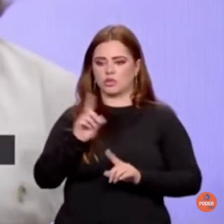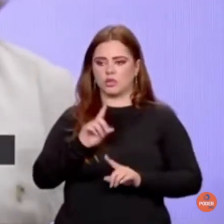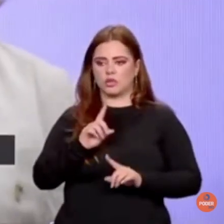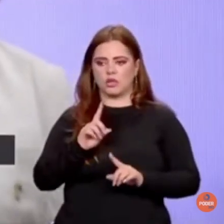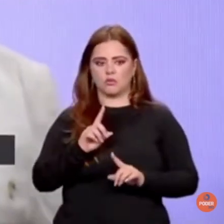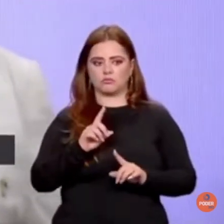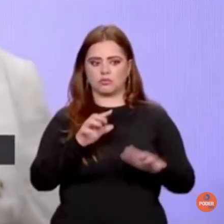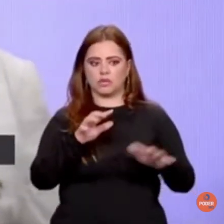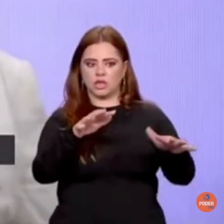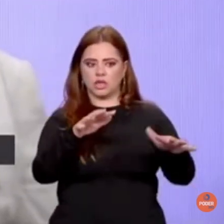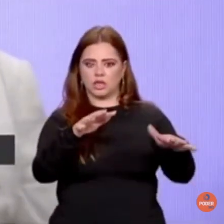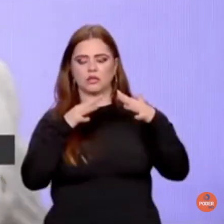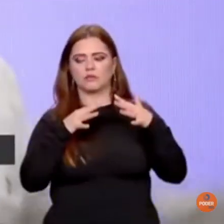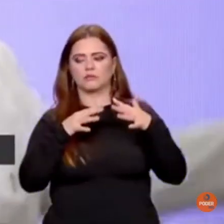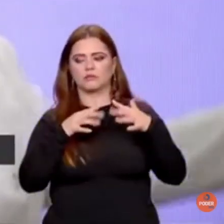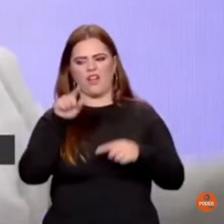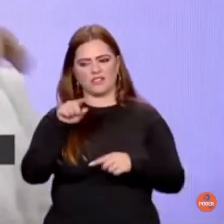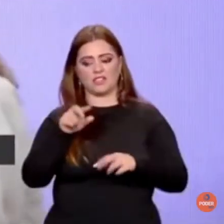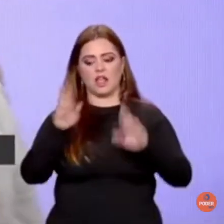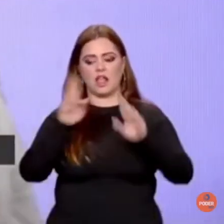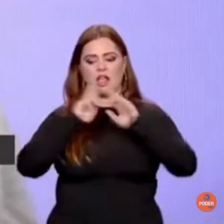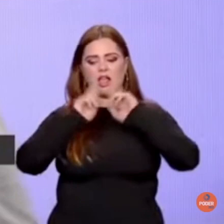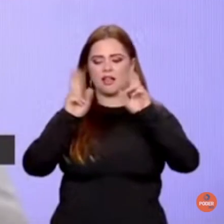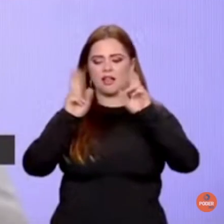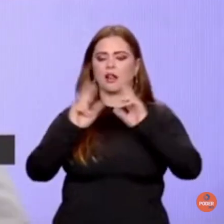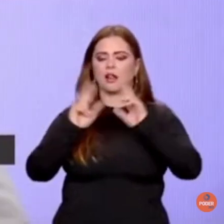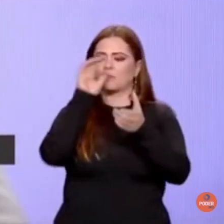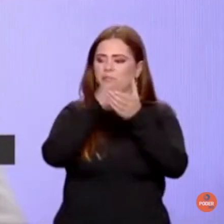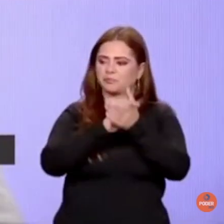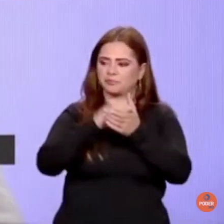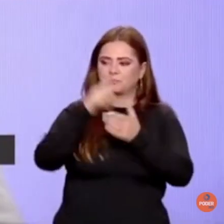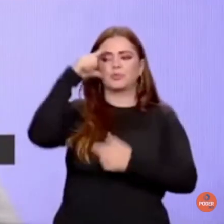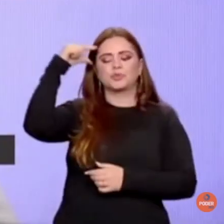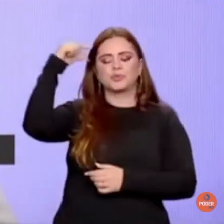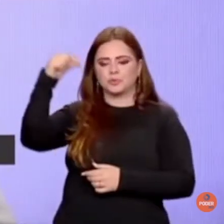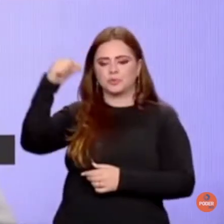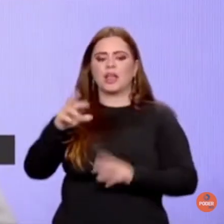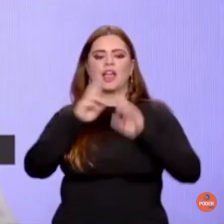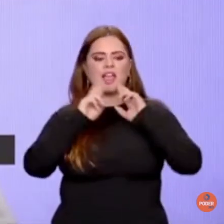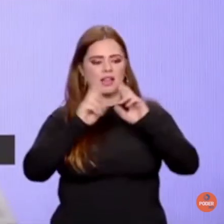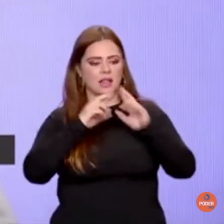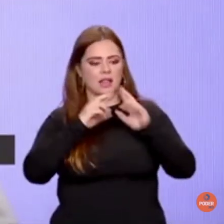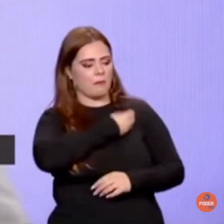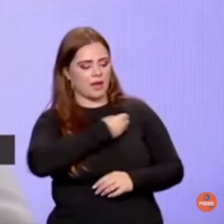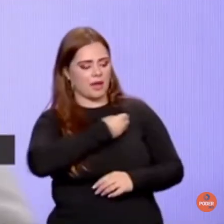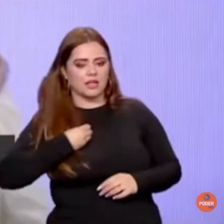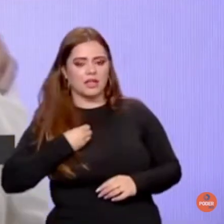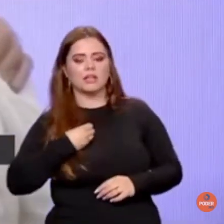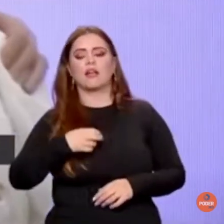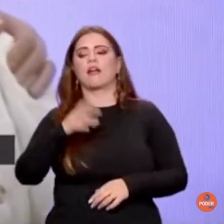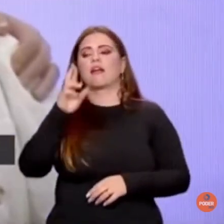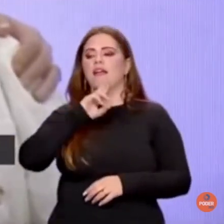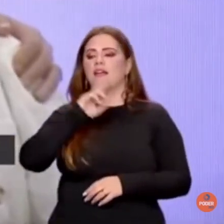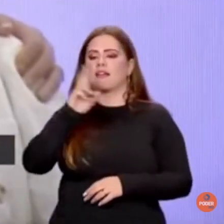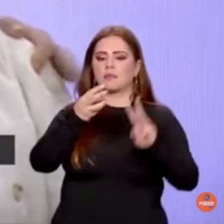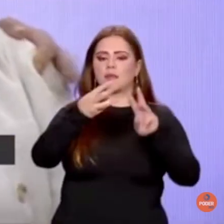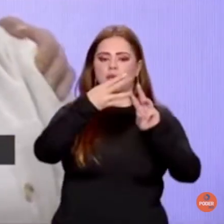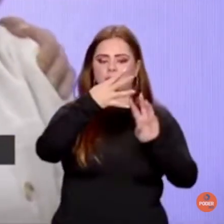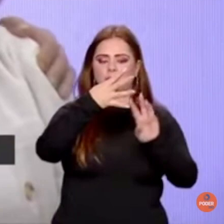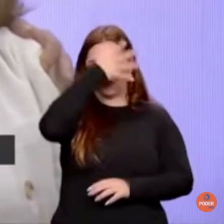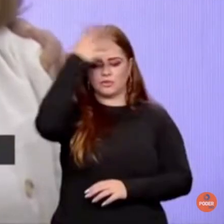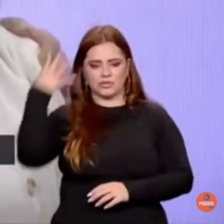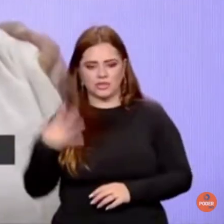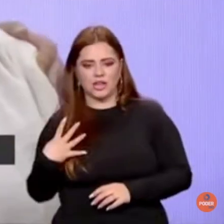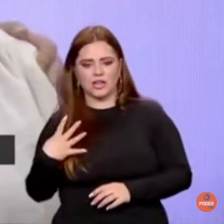atendendo, você reclama com a Janja, você reclama com a Marina, você reclama com a Guajajara, reclama com as